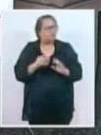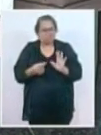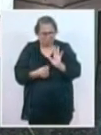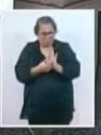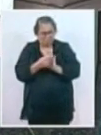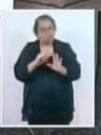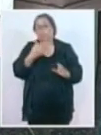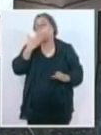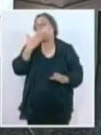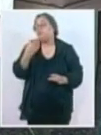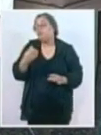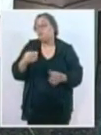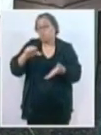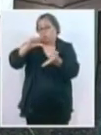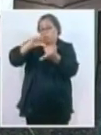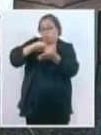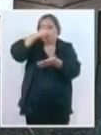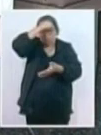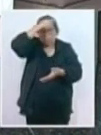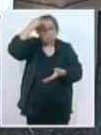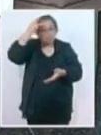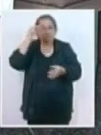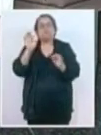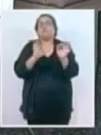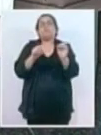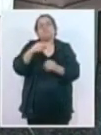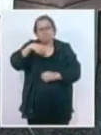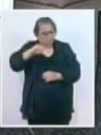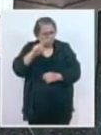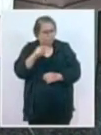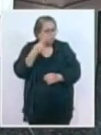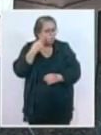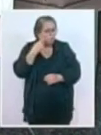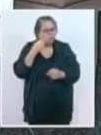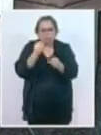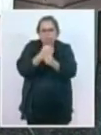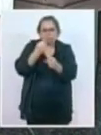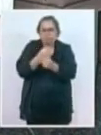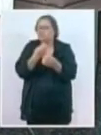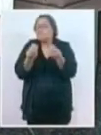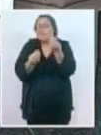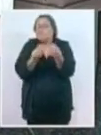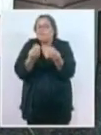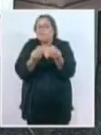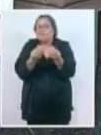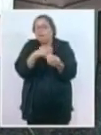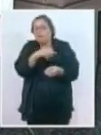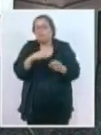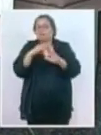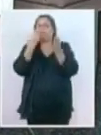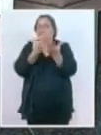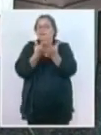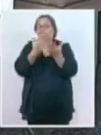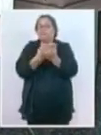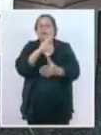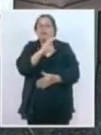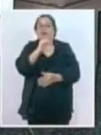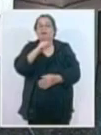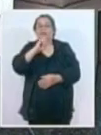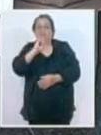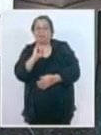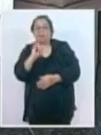à prefeitura. Exato. E aconteceu. Quero que o senhor visitou essa reforma. Qual era a demanda no CAIC Guarani? O que aconteceu de bom,